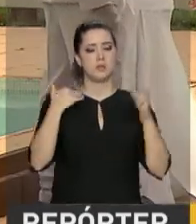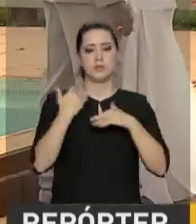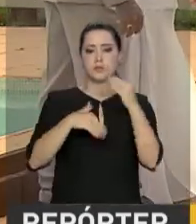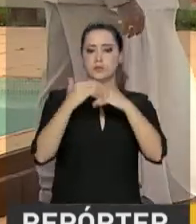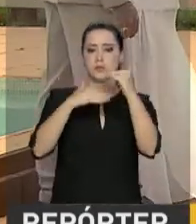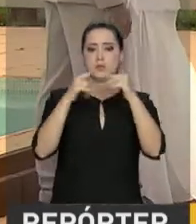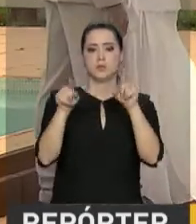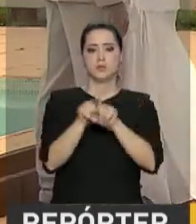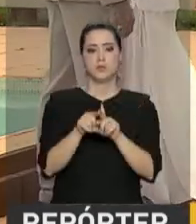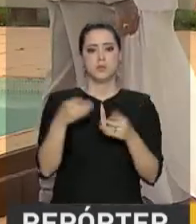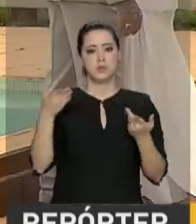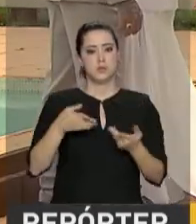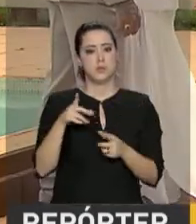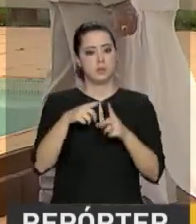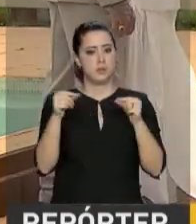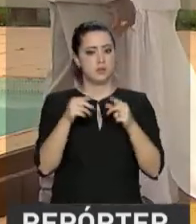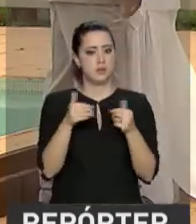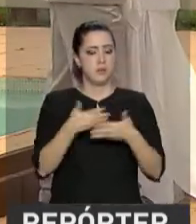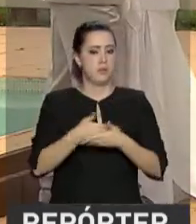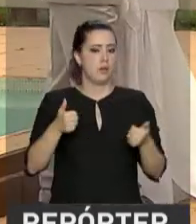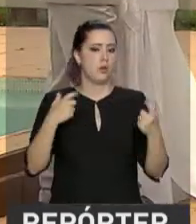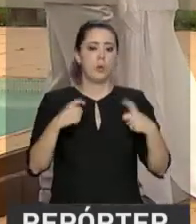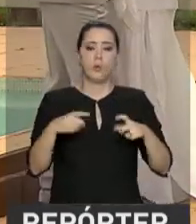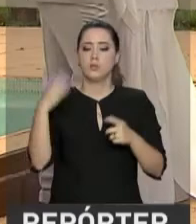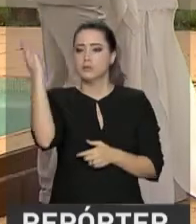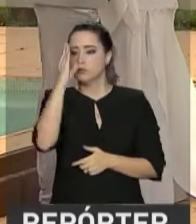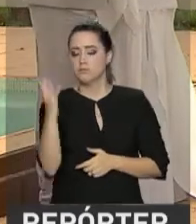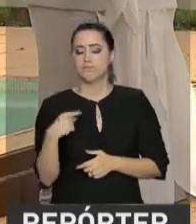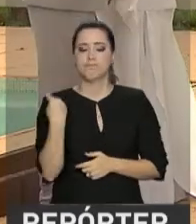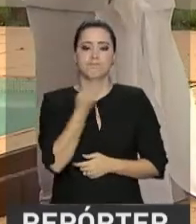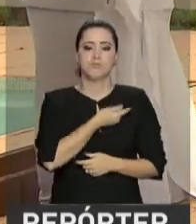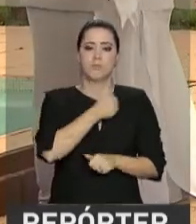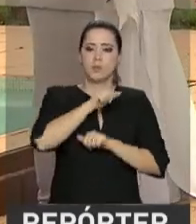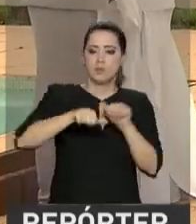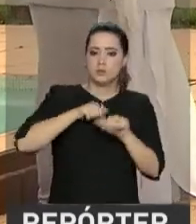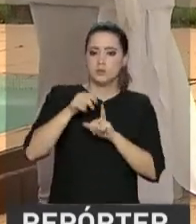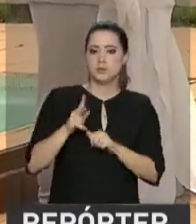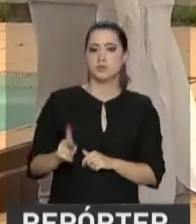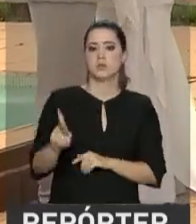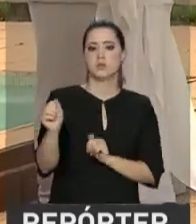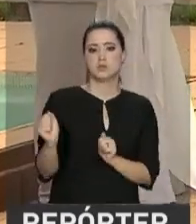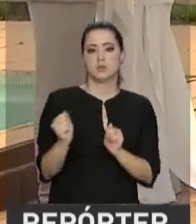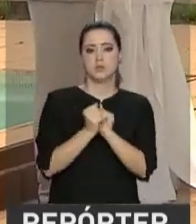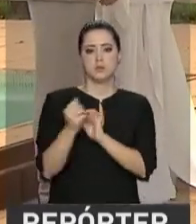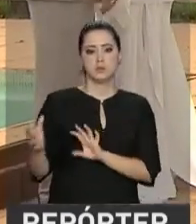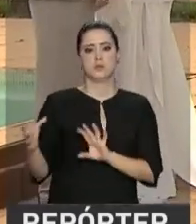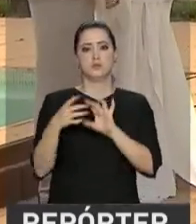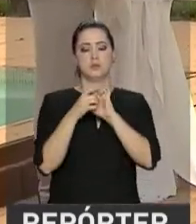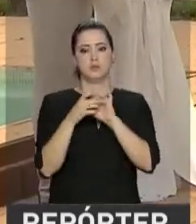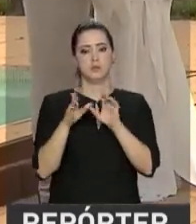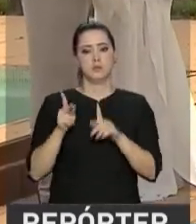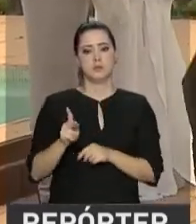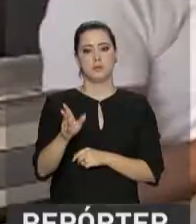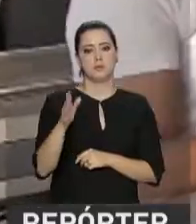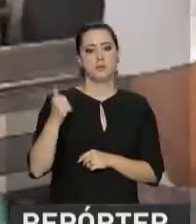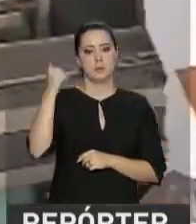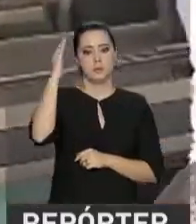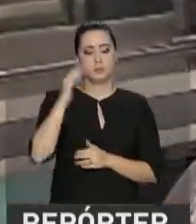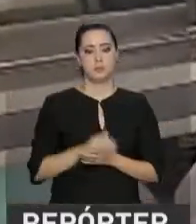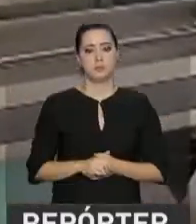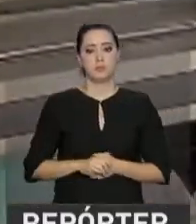melhor mercado do brasil e com certeza a gente vai pra trabalhar sempre juntos agora em parceria cada vez mais